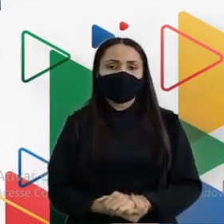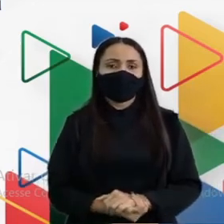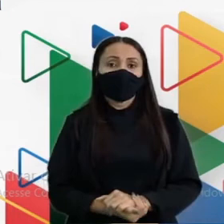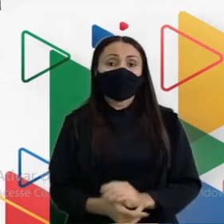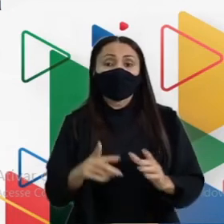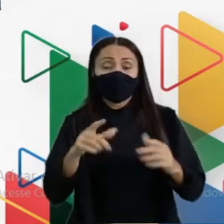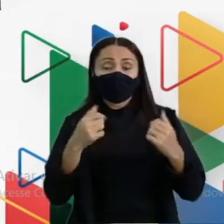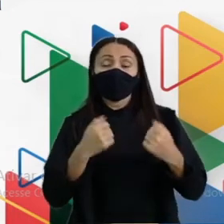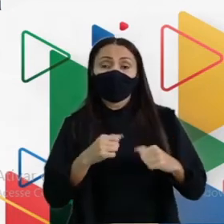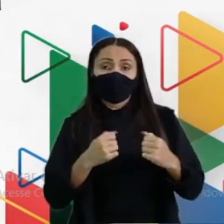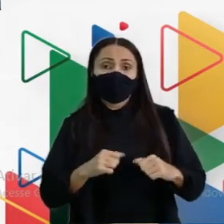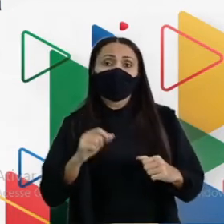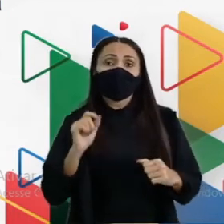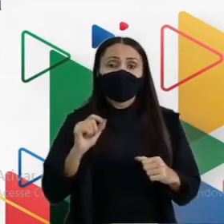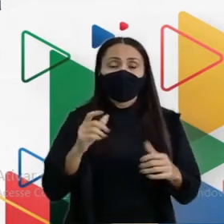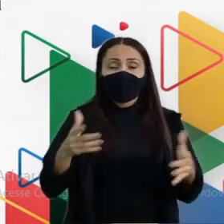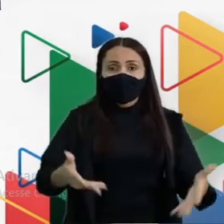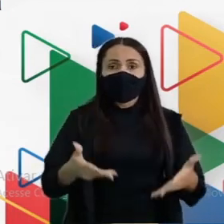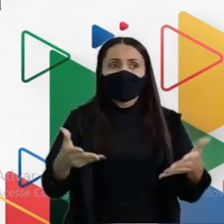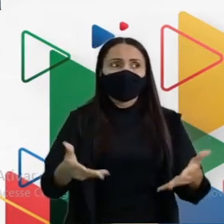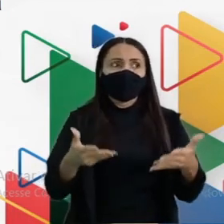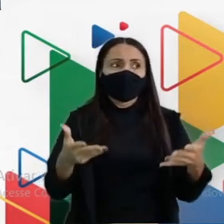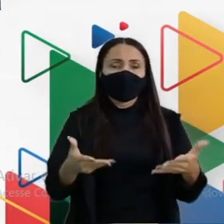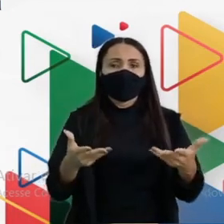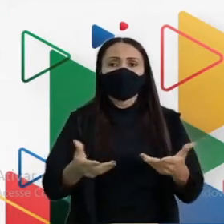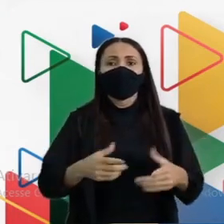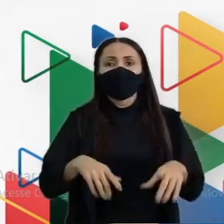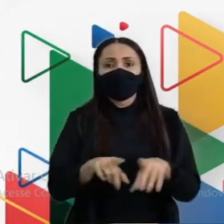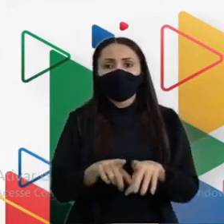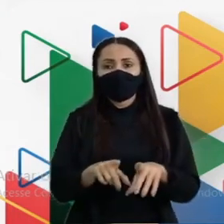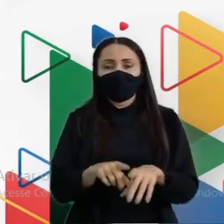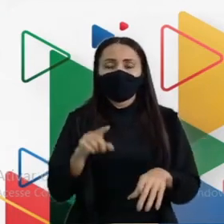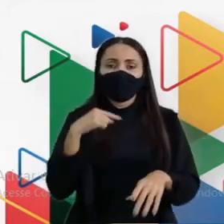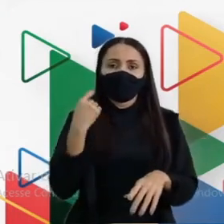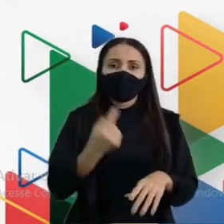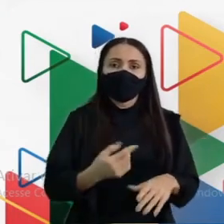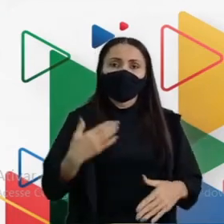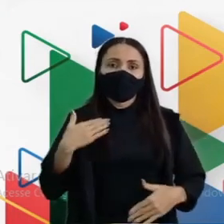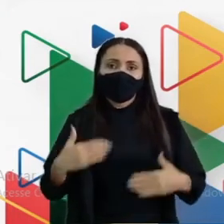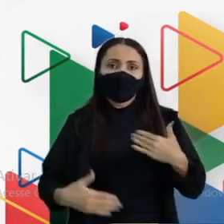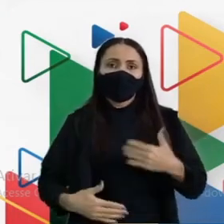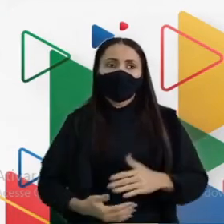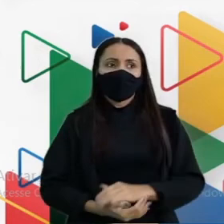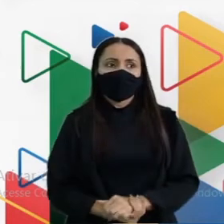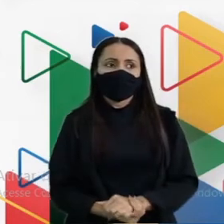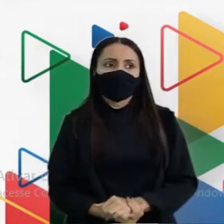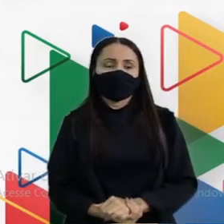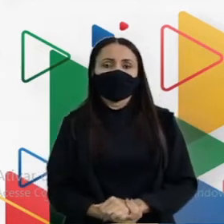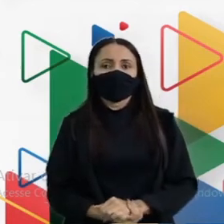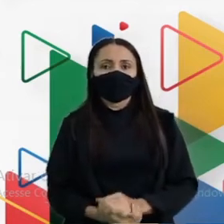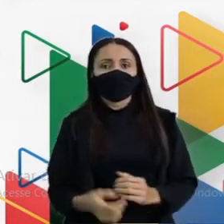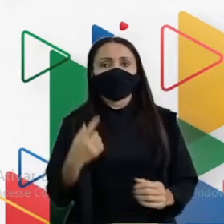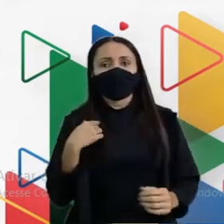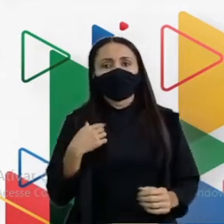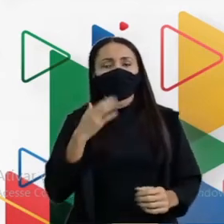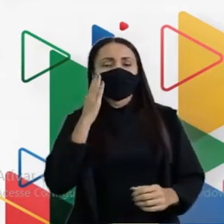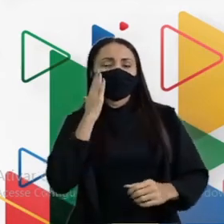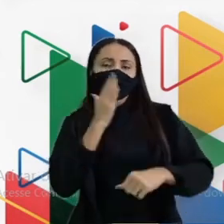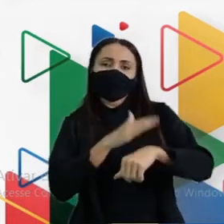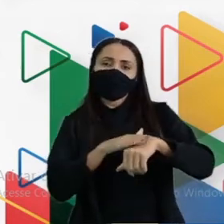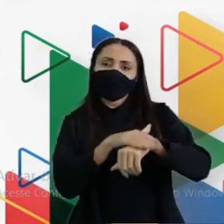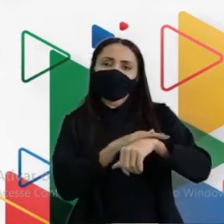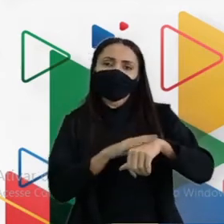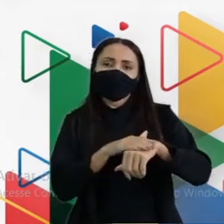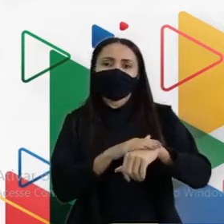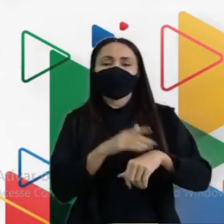gente precisa estimular esse tipo de células em nosso corpo. E a pele? A pele também ganha. A gente